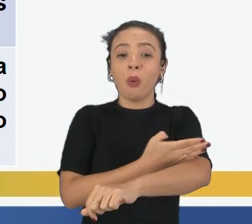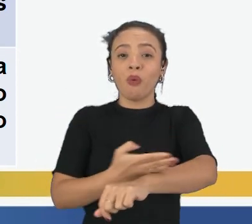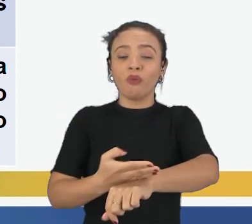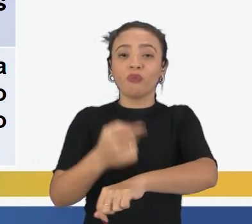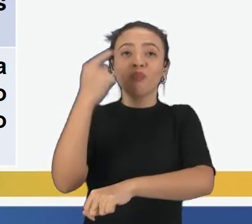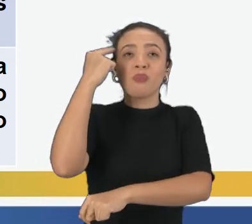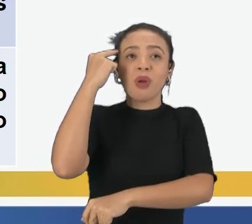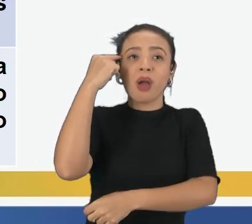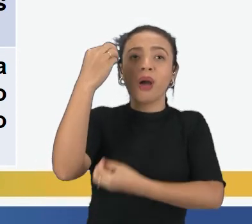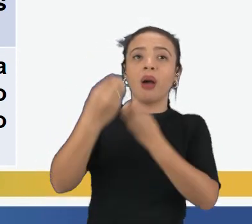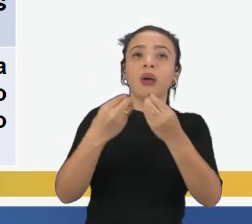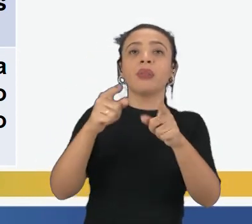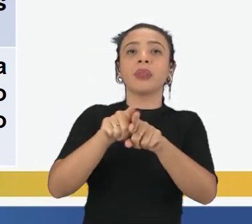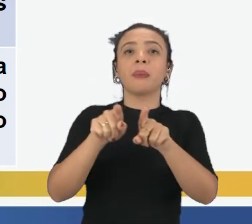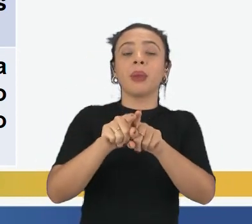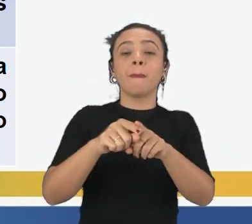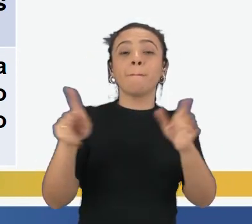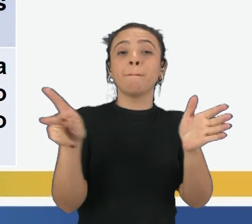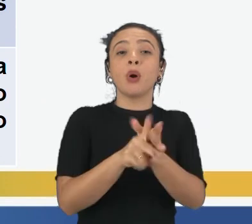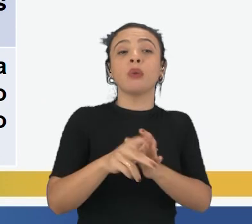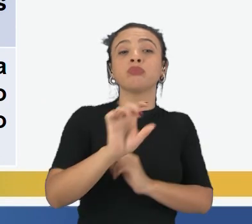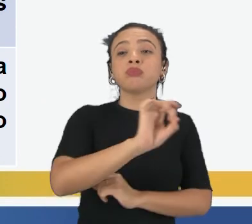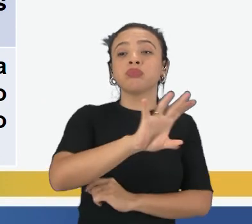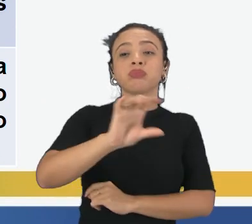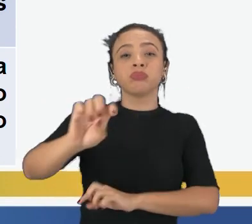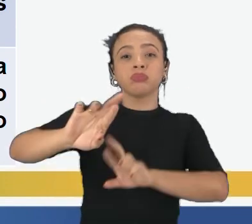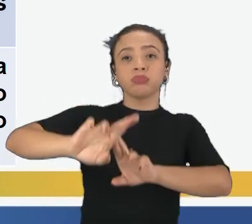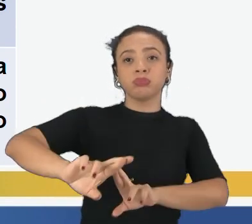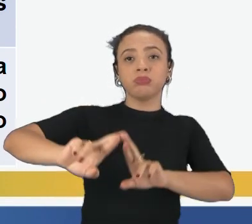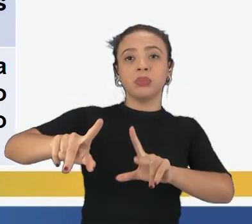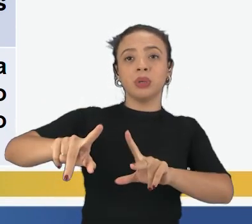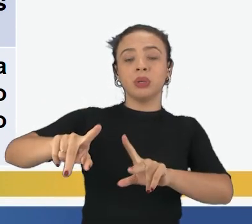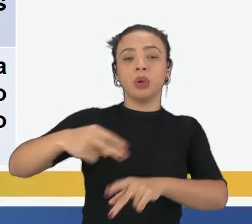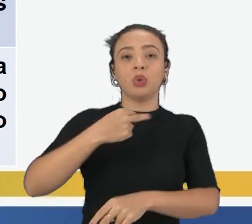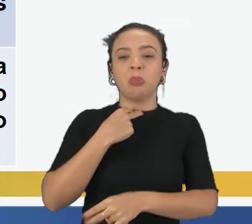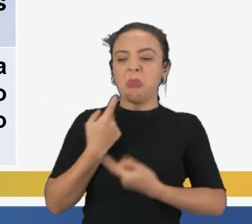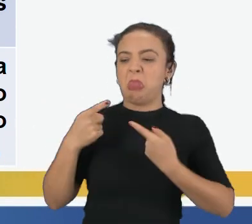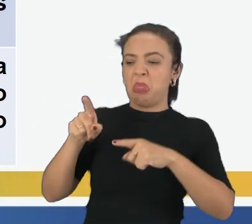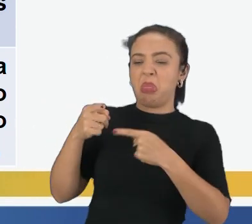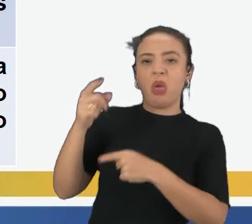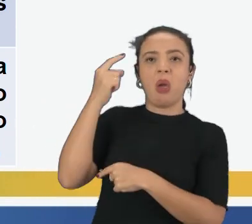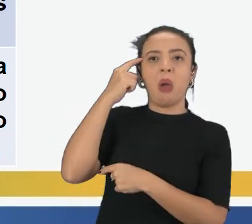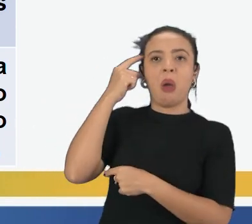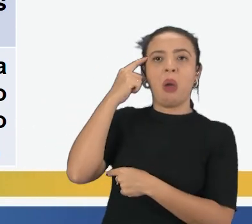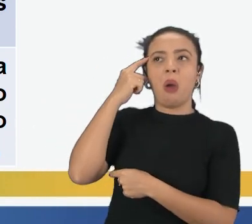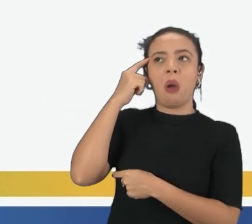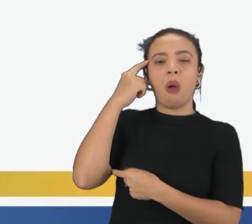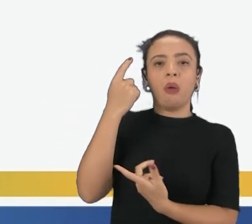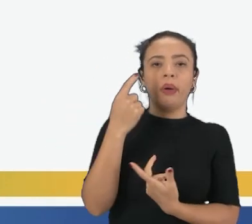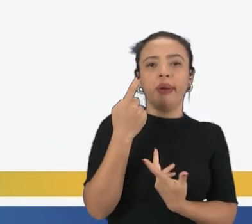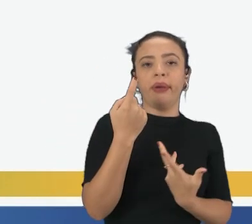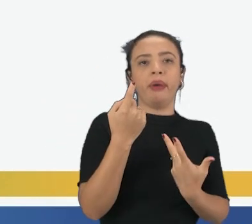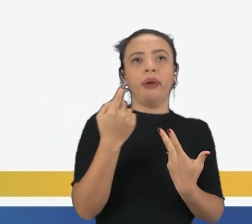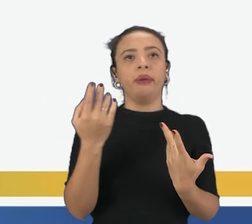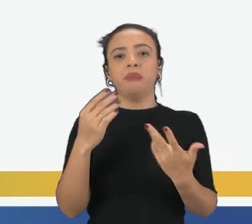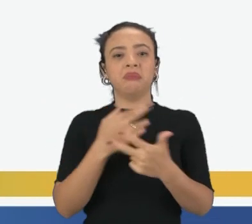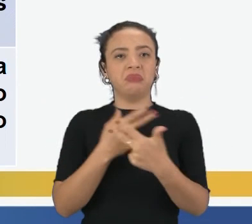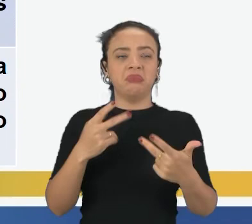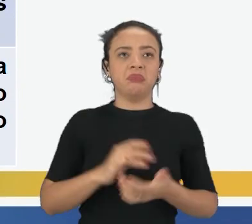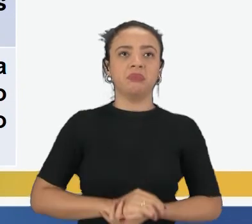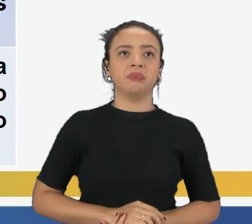Ah é peculiar a cada um e ninguém deve ser ofendido de maneira emocional psicológica ou física o